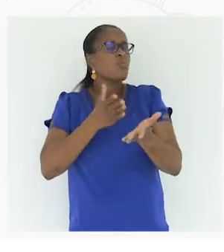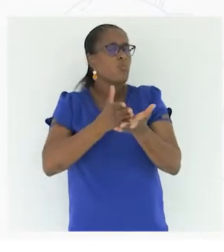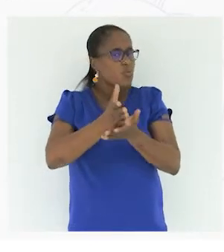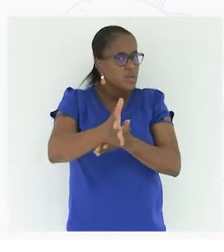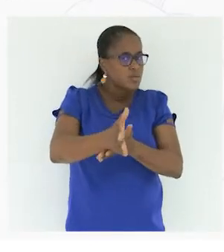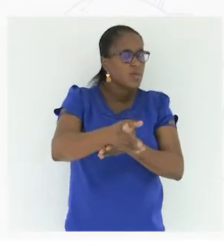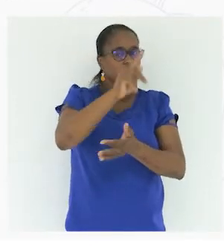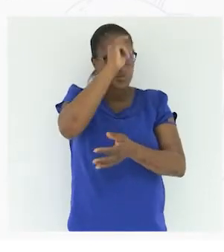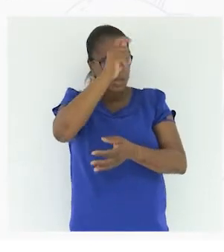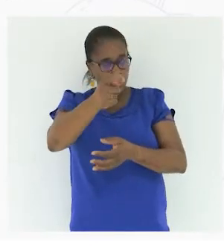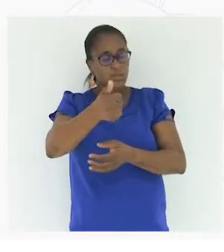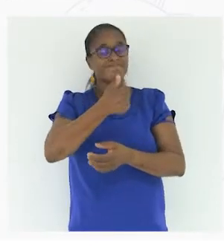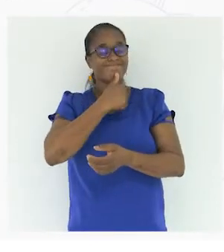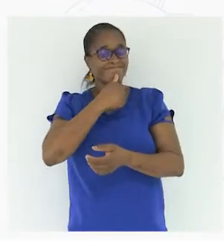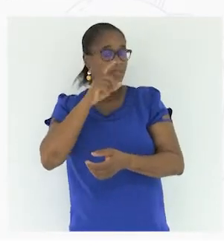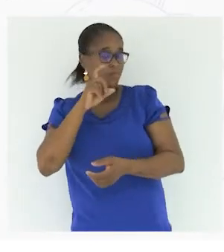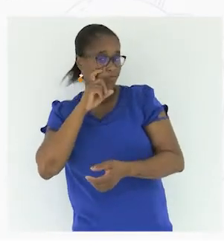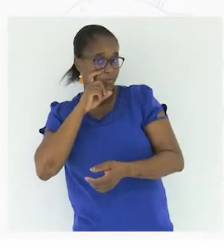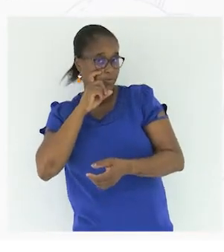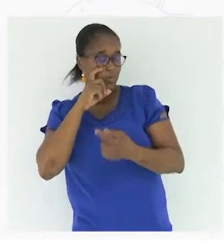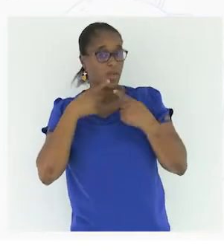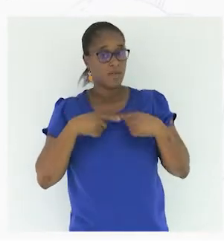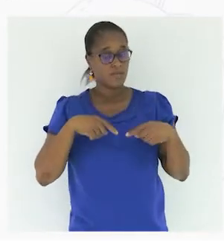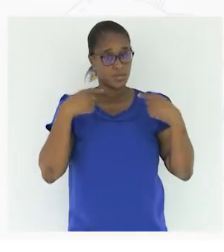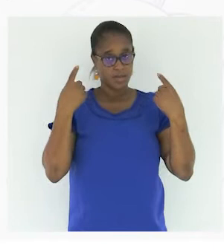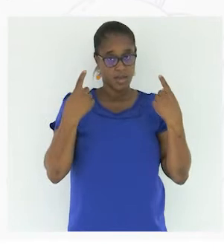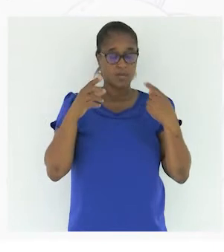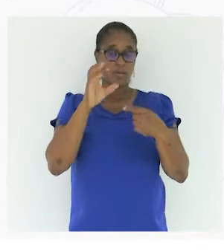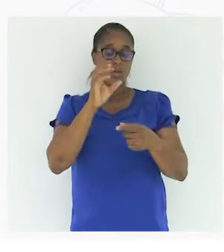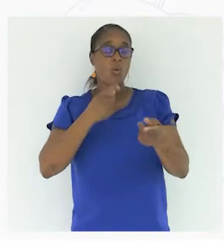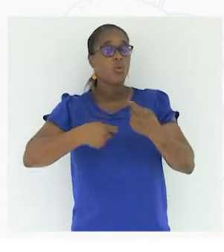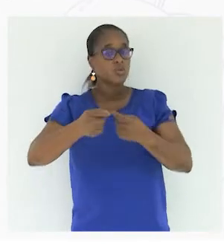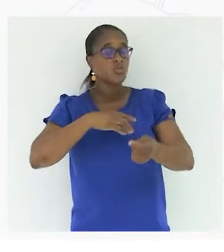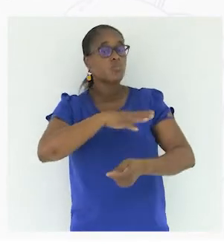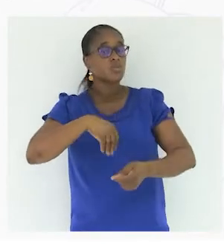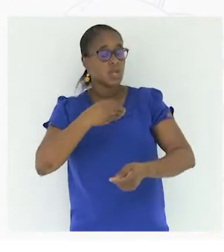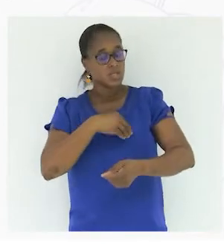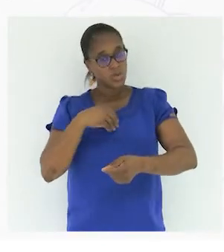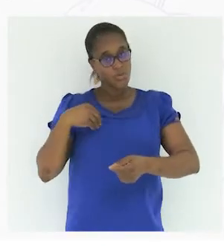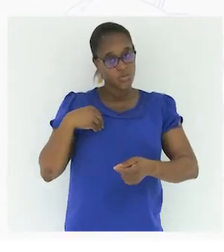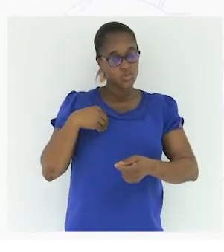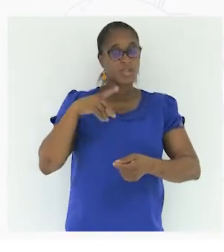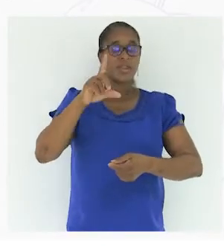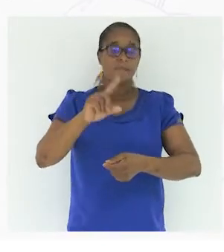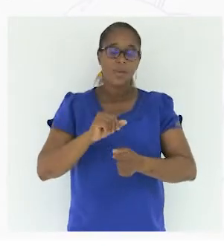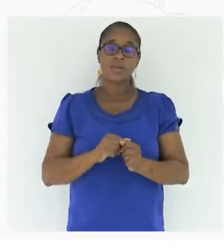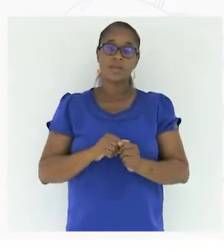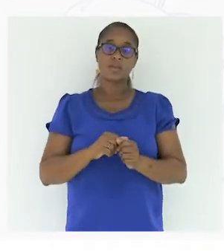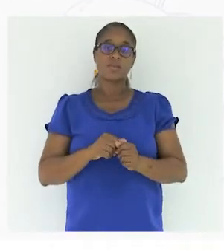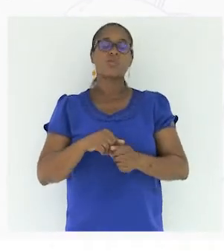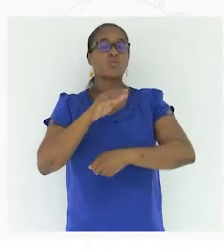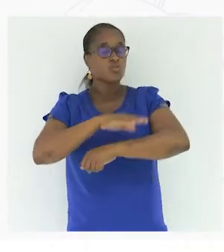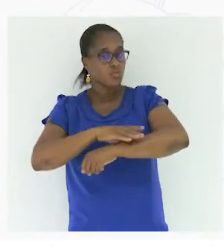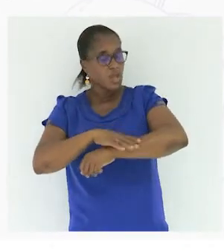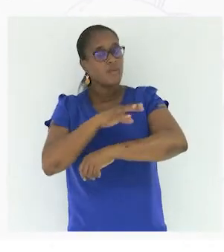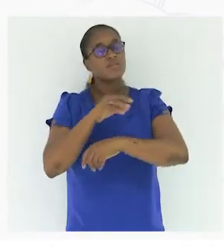a seguir as medidas de prevenção recomendadas pela Organização Mundial de Saúde e pelas